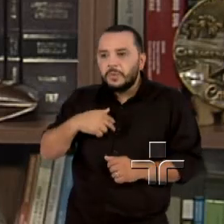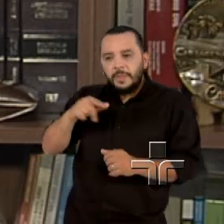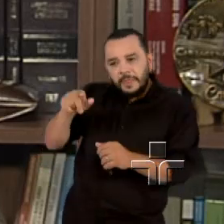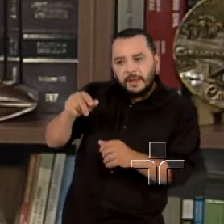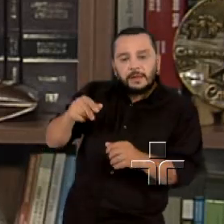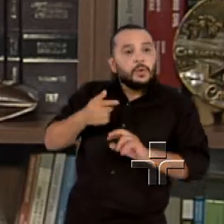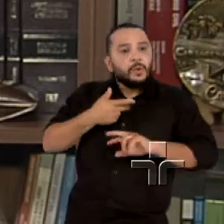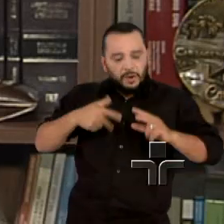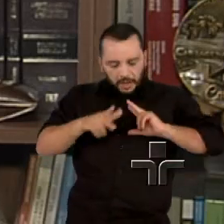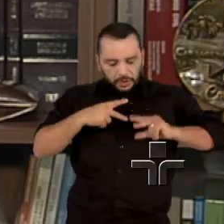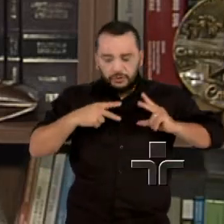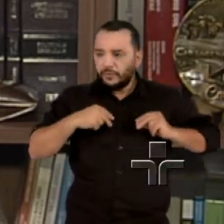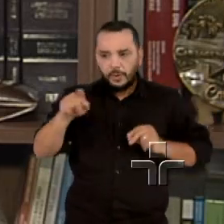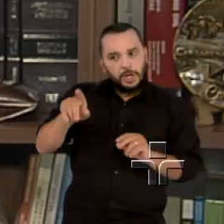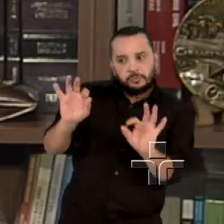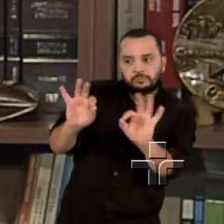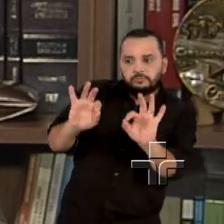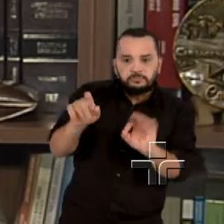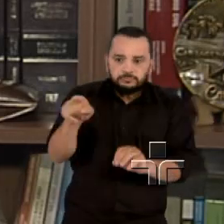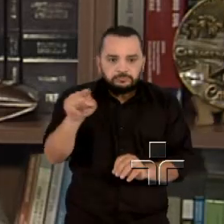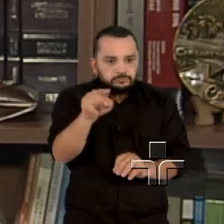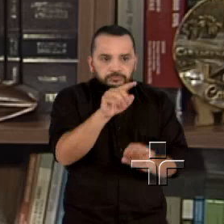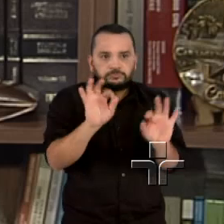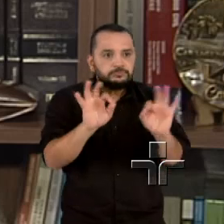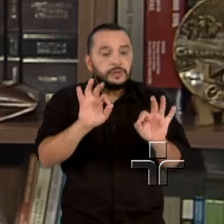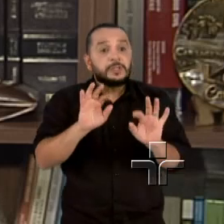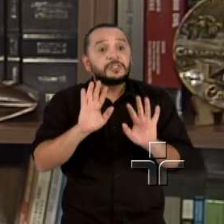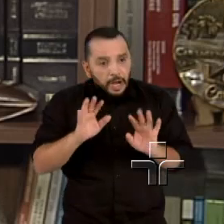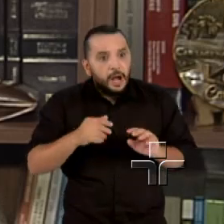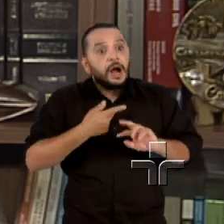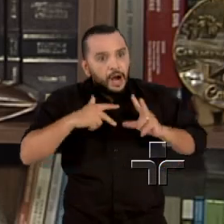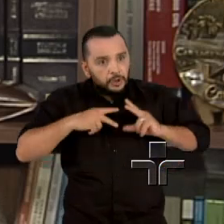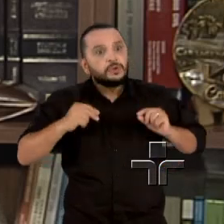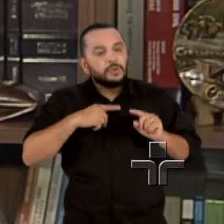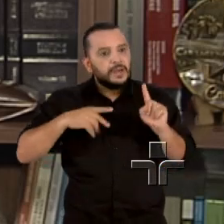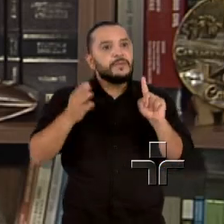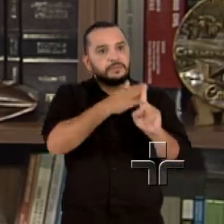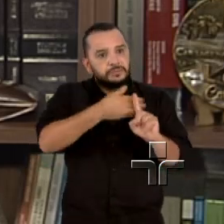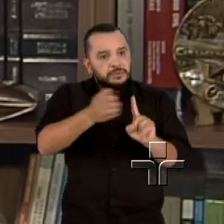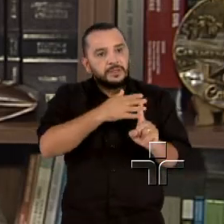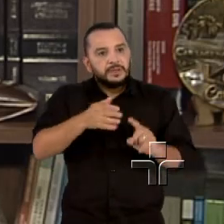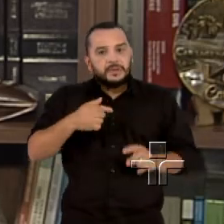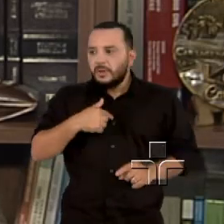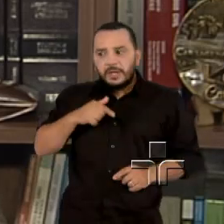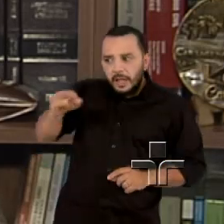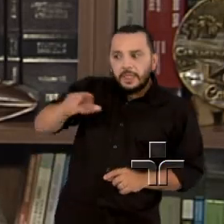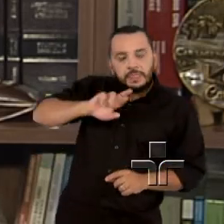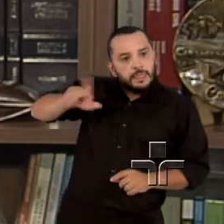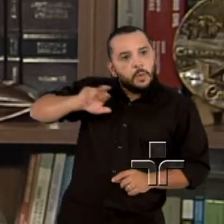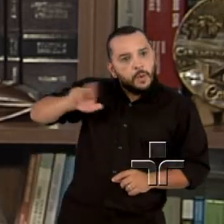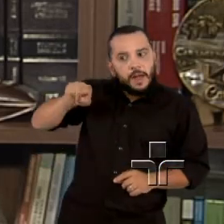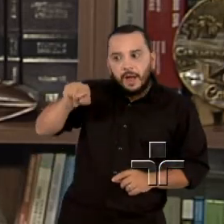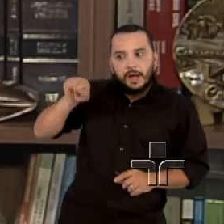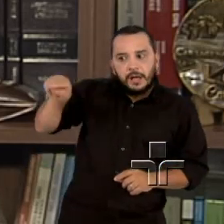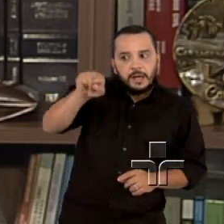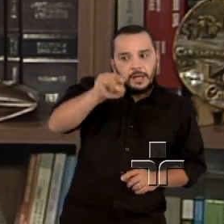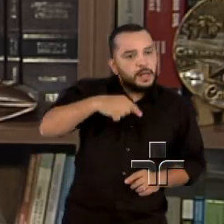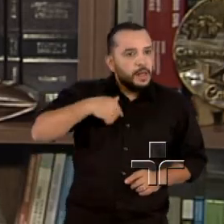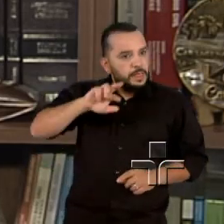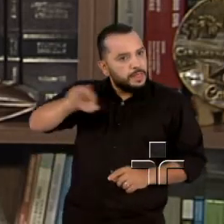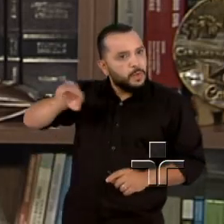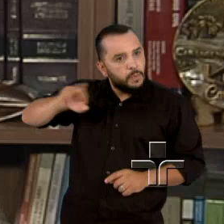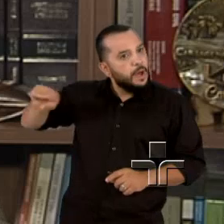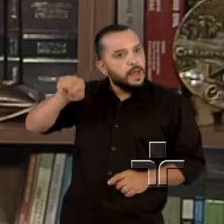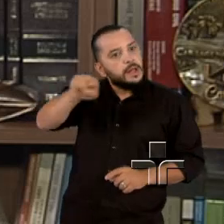garçom, que foi agredido pela polícia no ato. Quando ele disse que não eram os autores do crime, aqueles